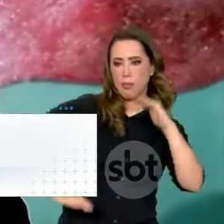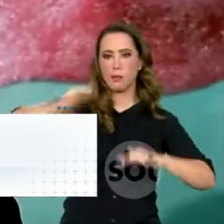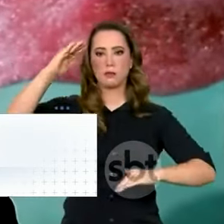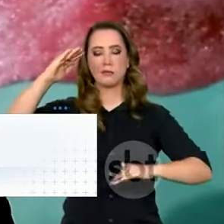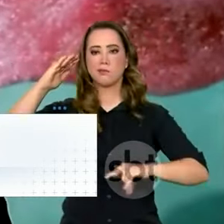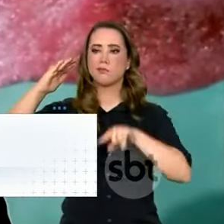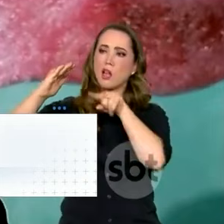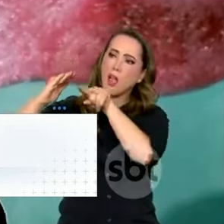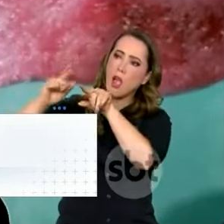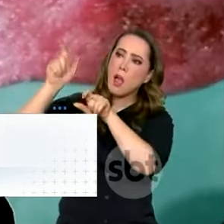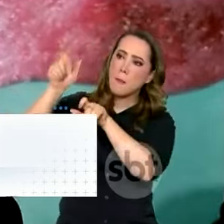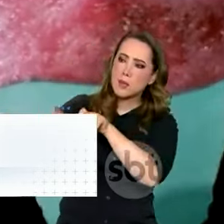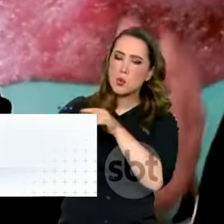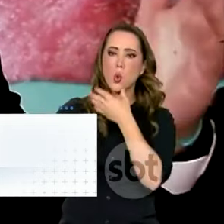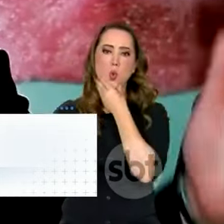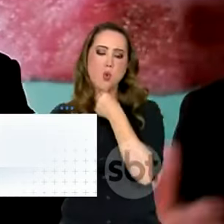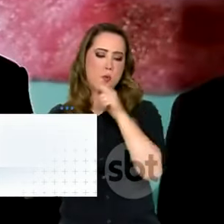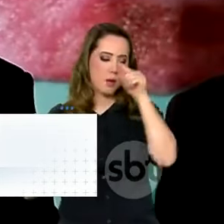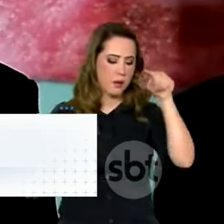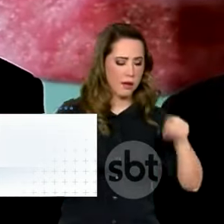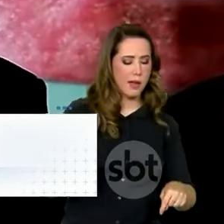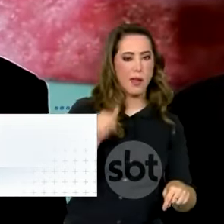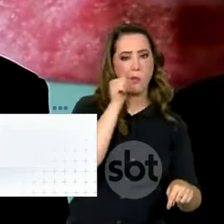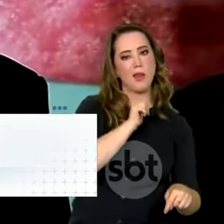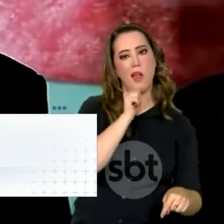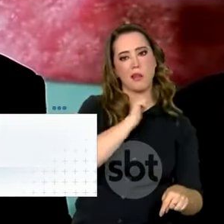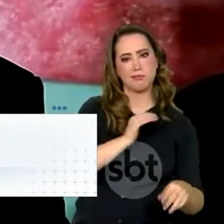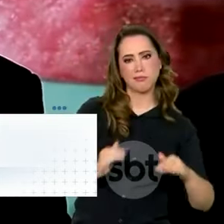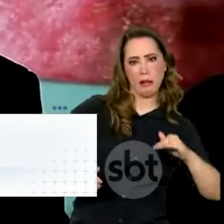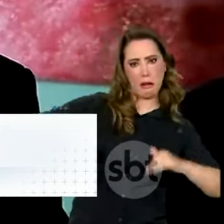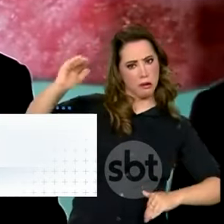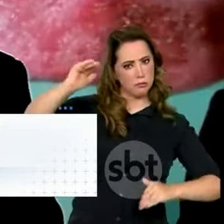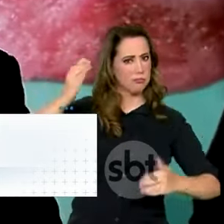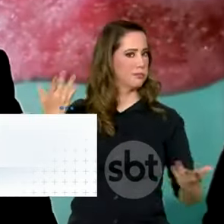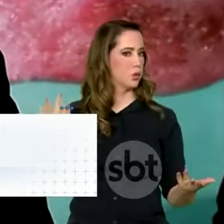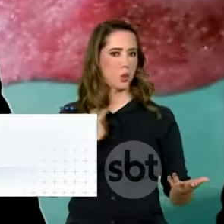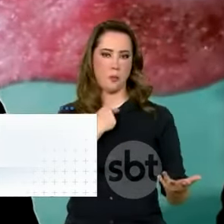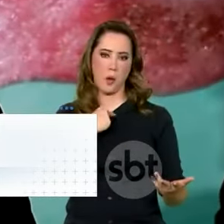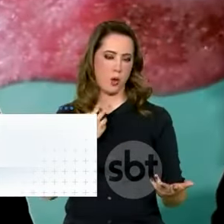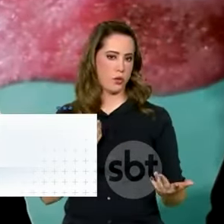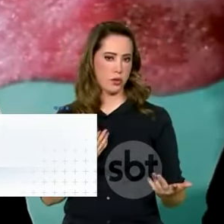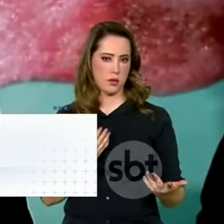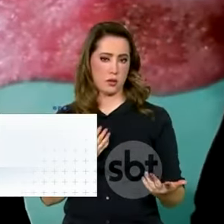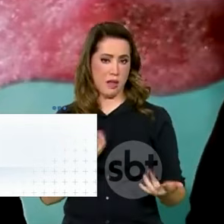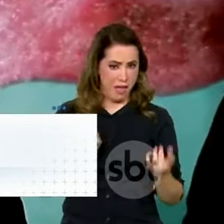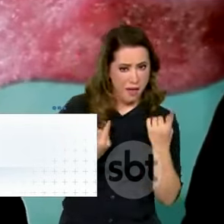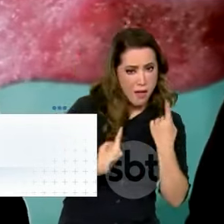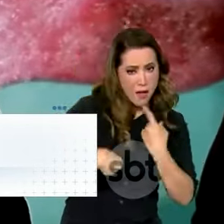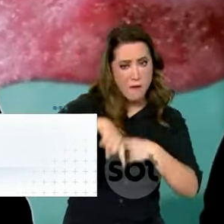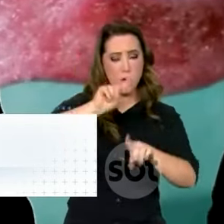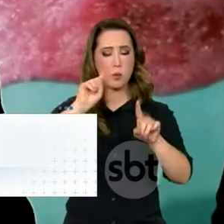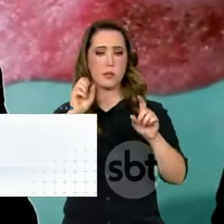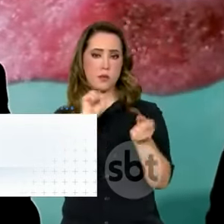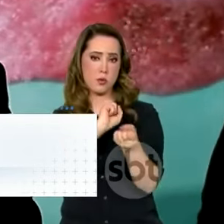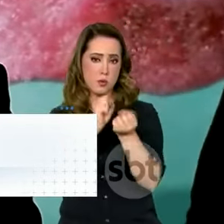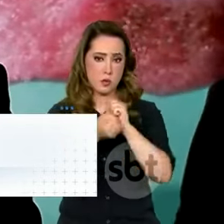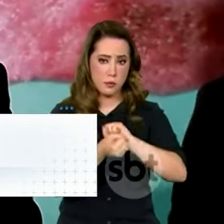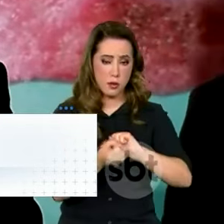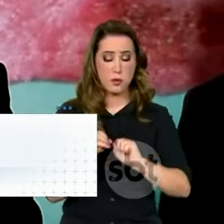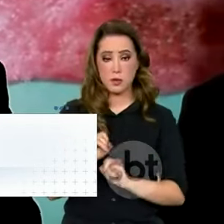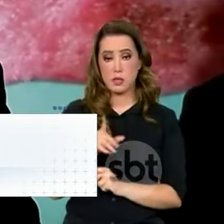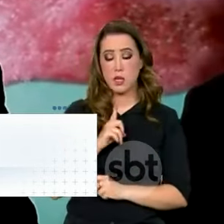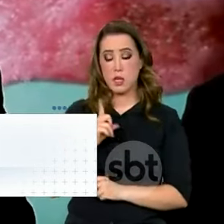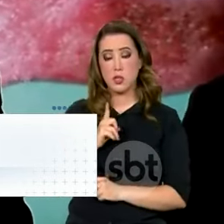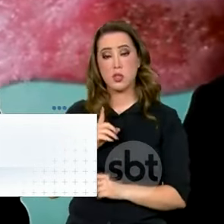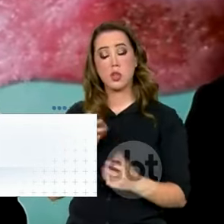tratamento do esportista masculino e da esportista feminina. Não podemos falar de uma revolução esportiva no momento em que temos um